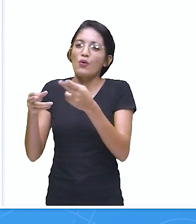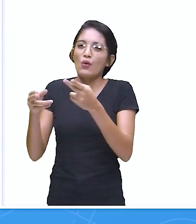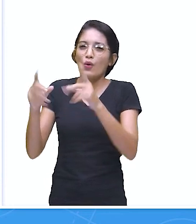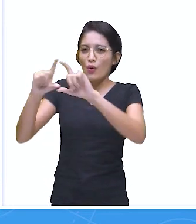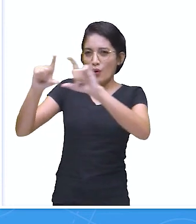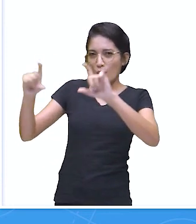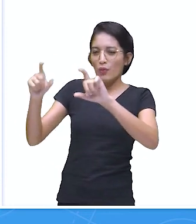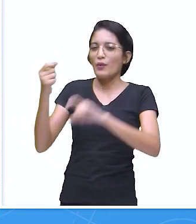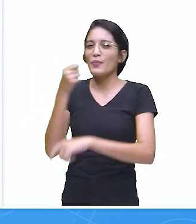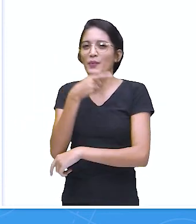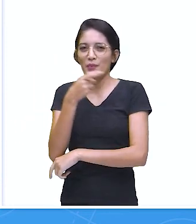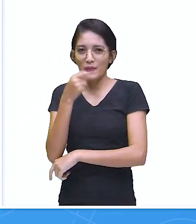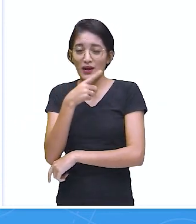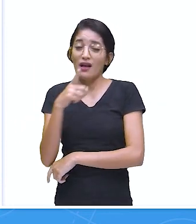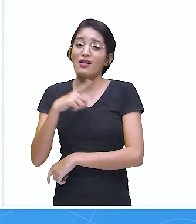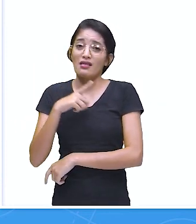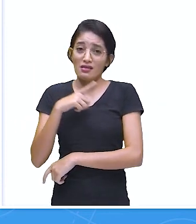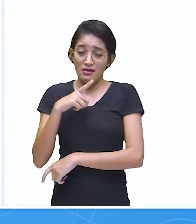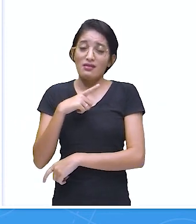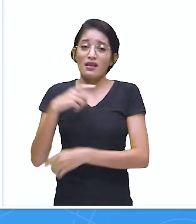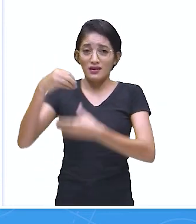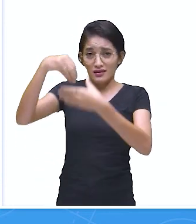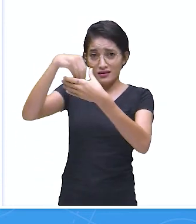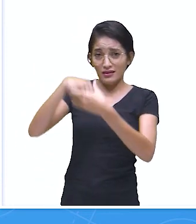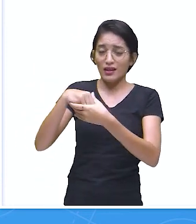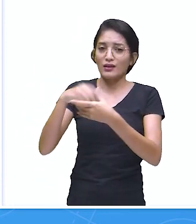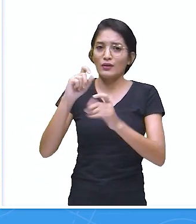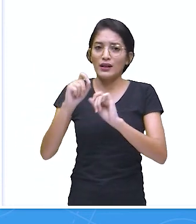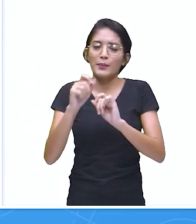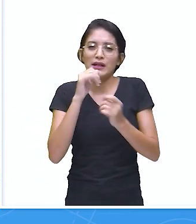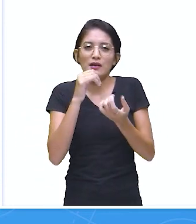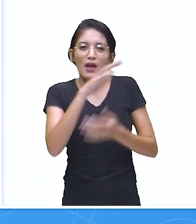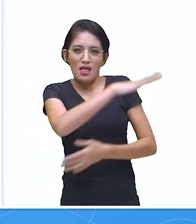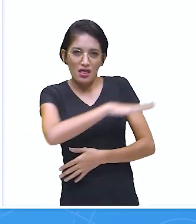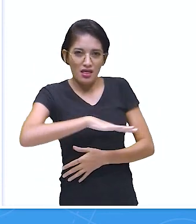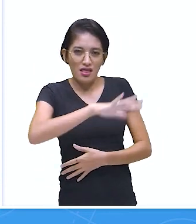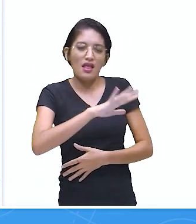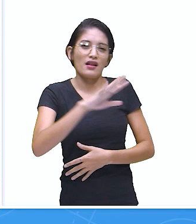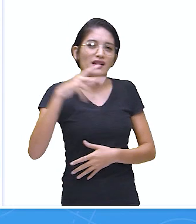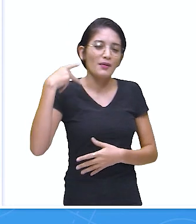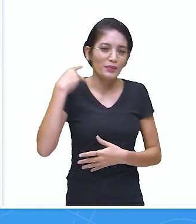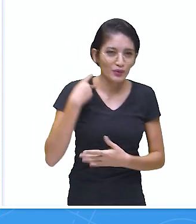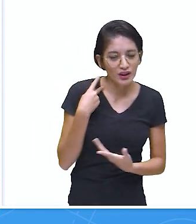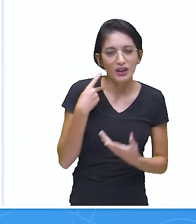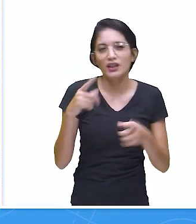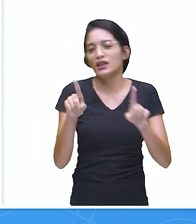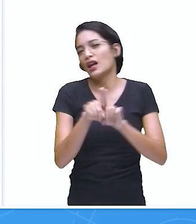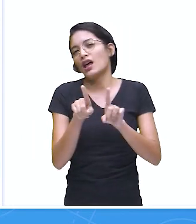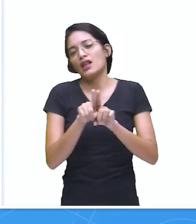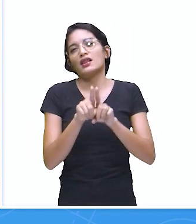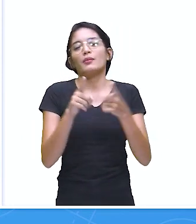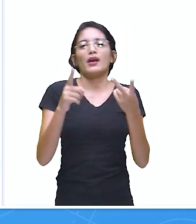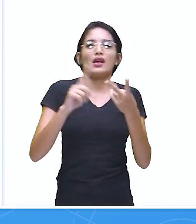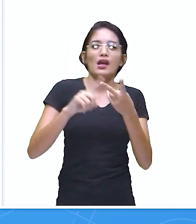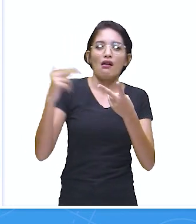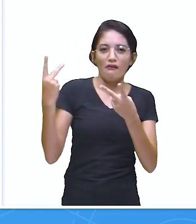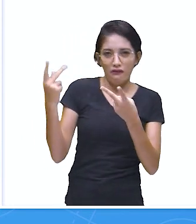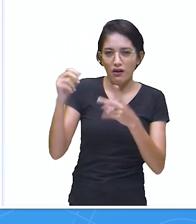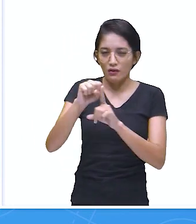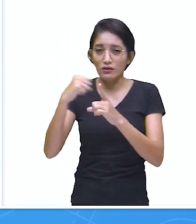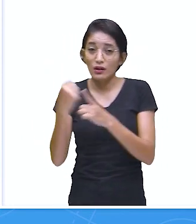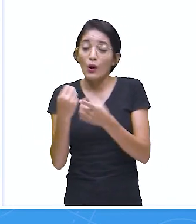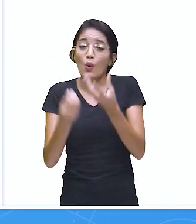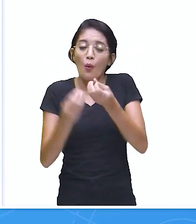diferentemente do Cartoon, ele vai trazer essa crítica social. Ele vai criticar a política, vai criticar os valores da sociedade, como as pessoas